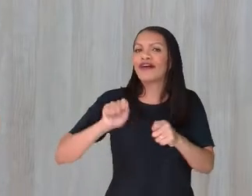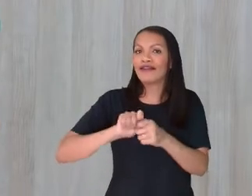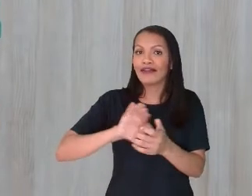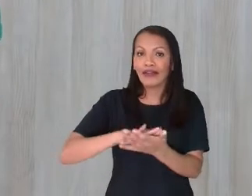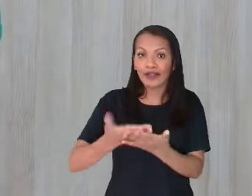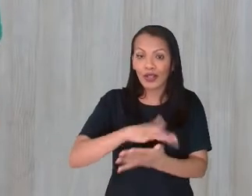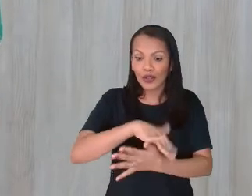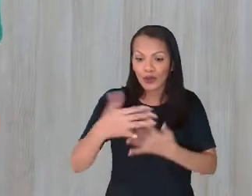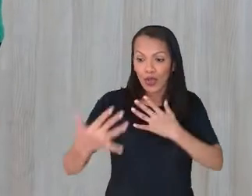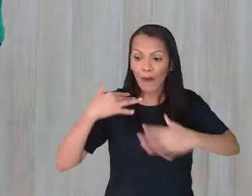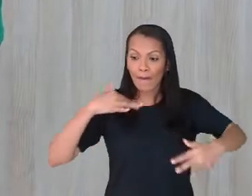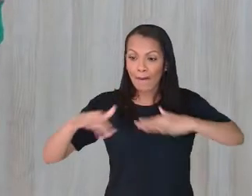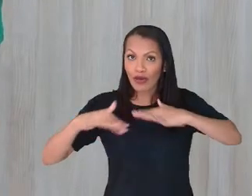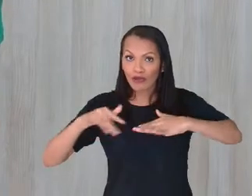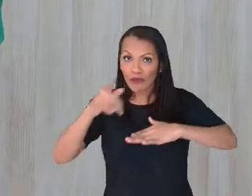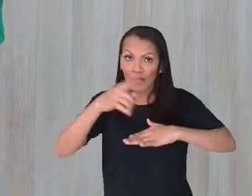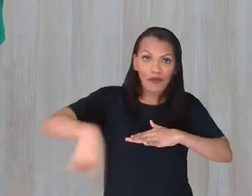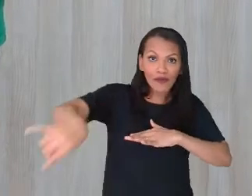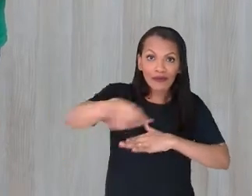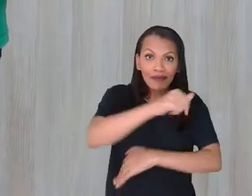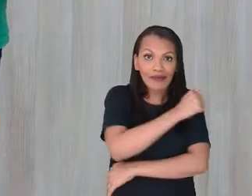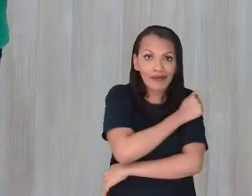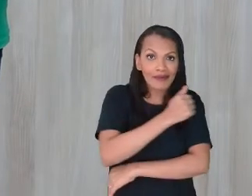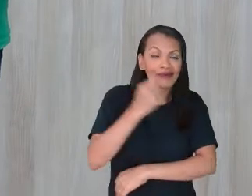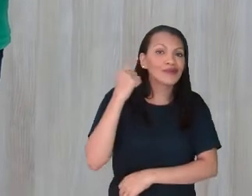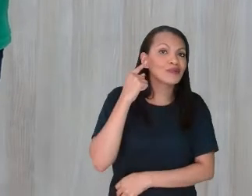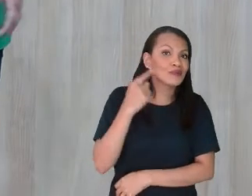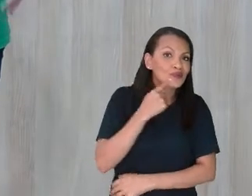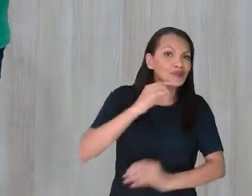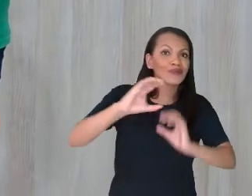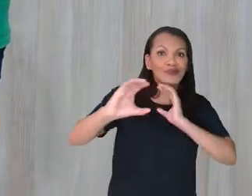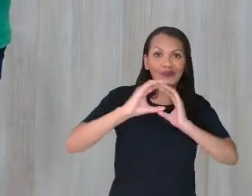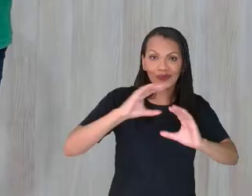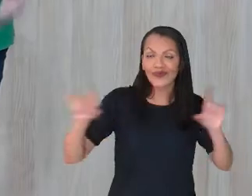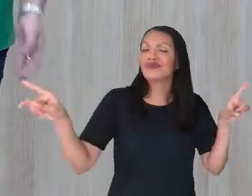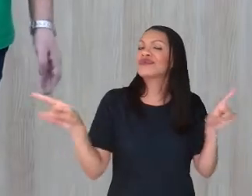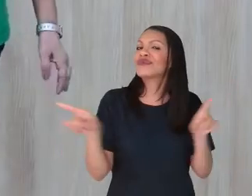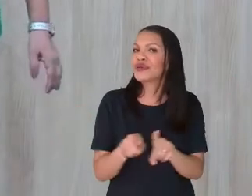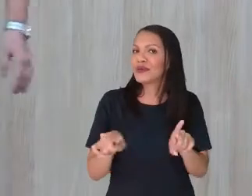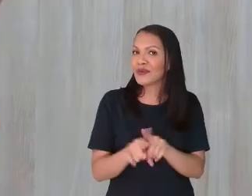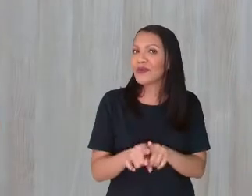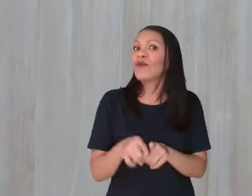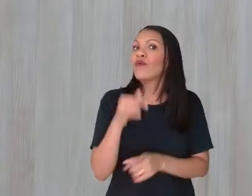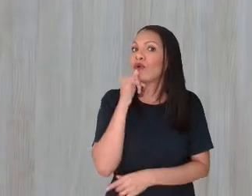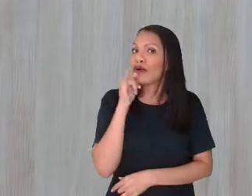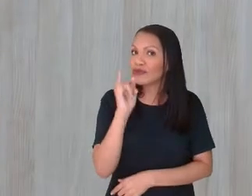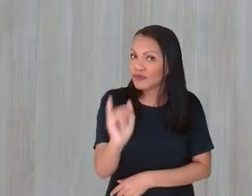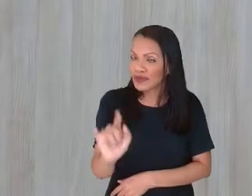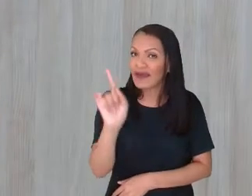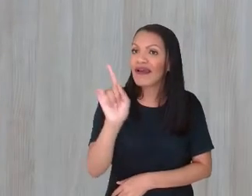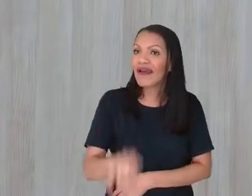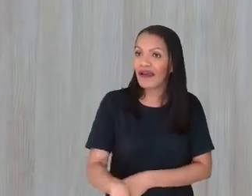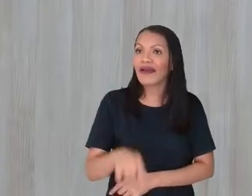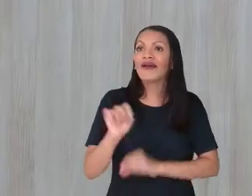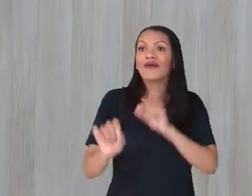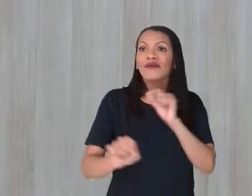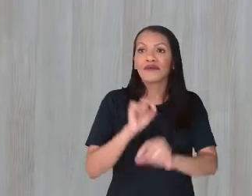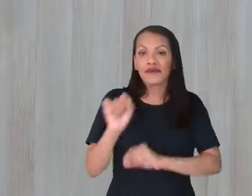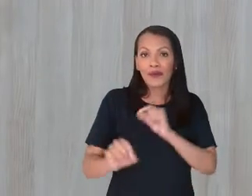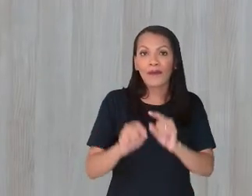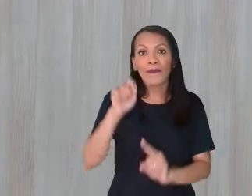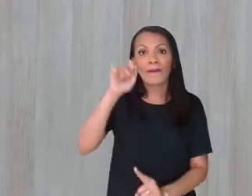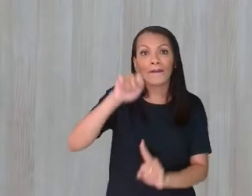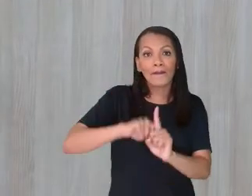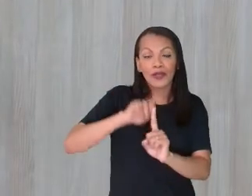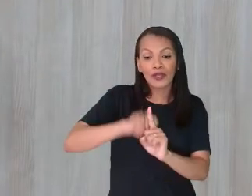esses movimentos para que essa aula chegue até vocês. Mas ainda tem mais um aviso, e esse aviso é em relação ao mês